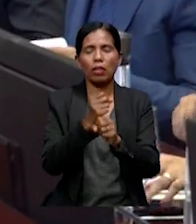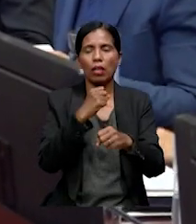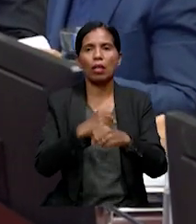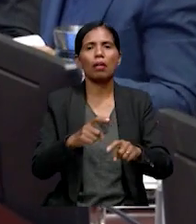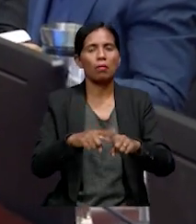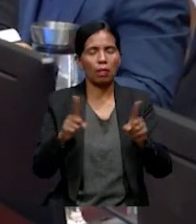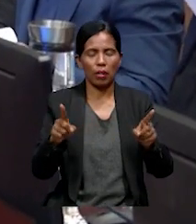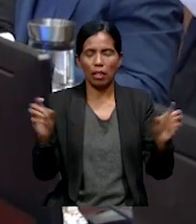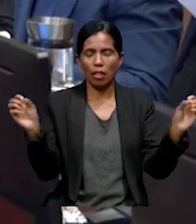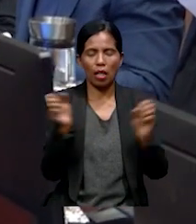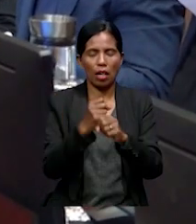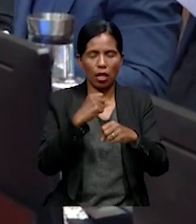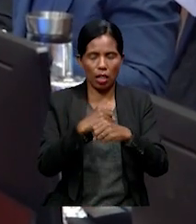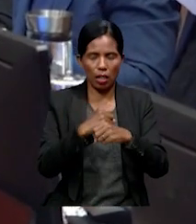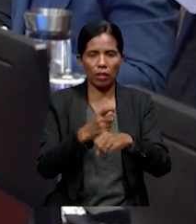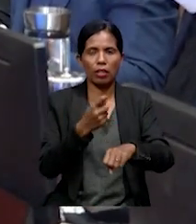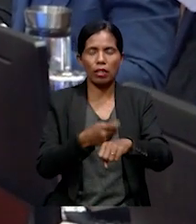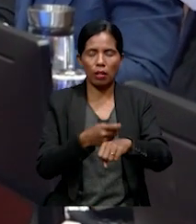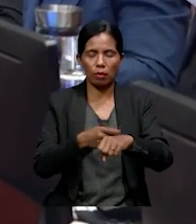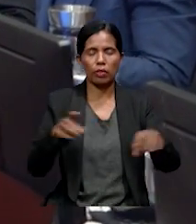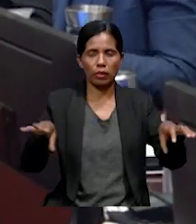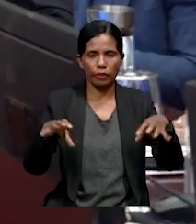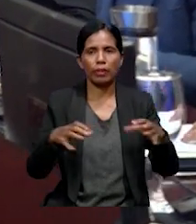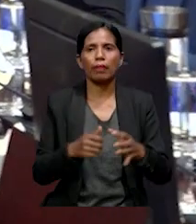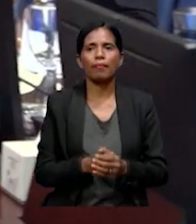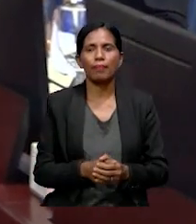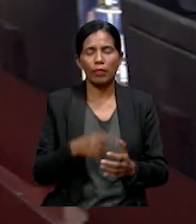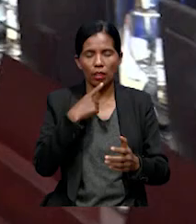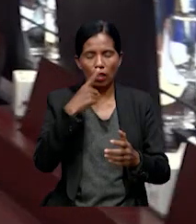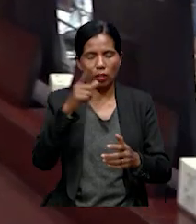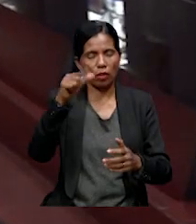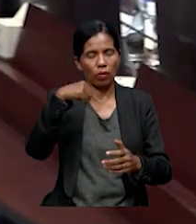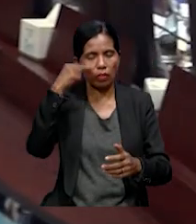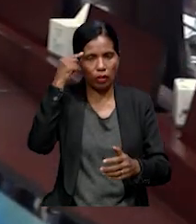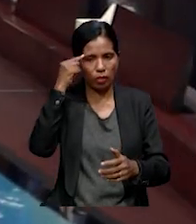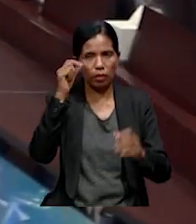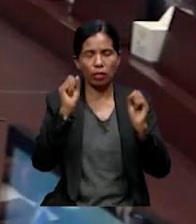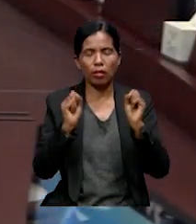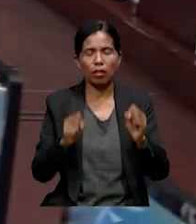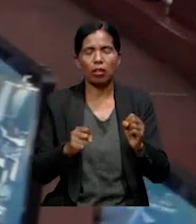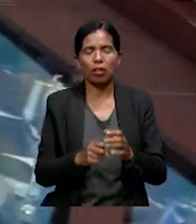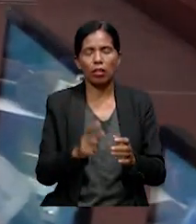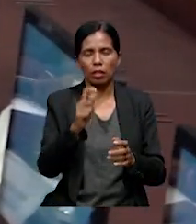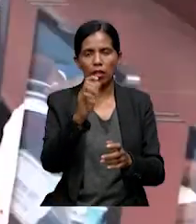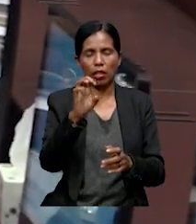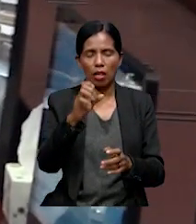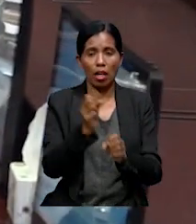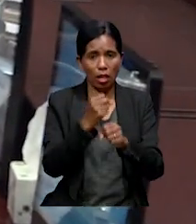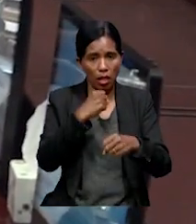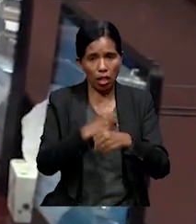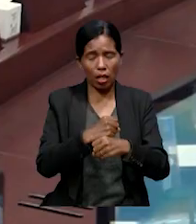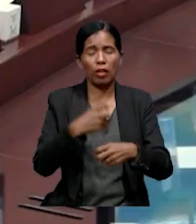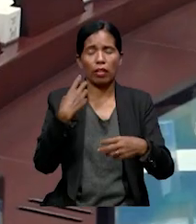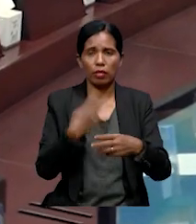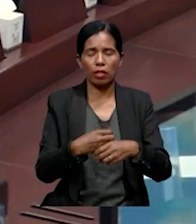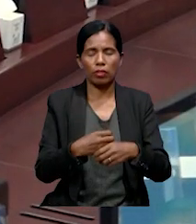bela consegue realiza durante mandato. Além de ne credibilidade de governação, gestão no interferência nebe halo, falha e a